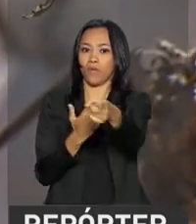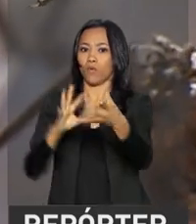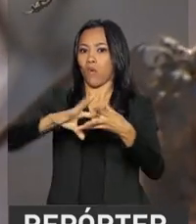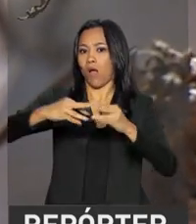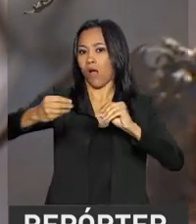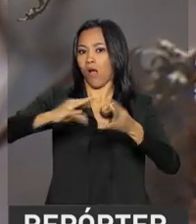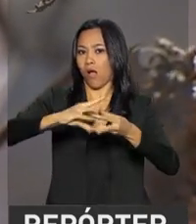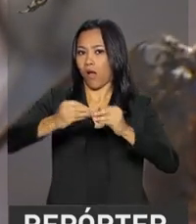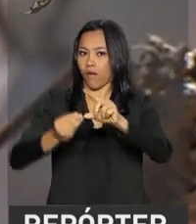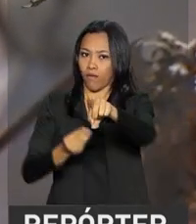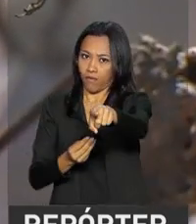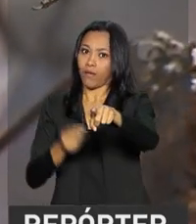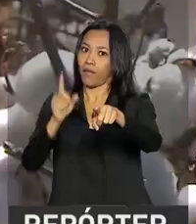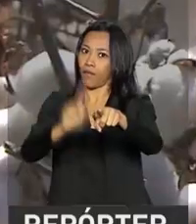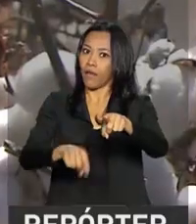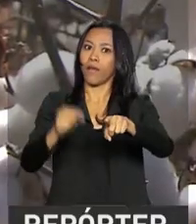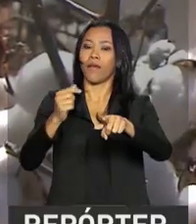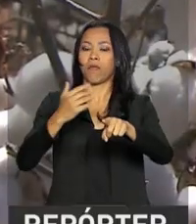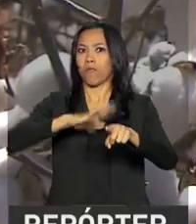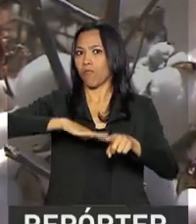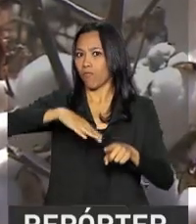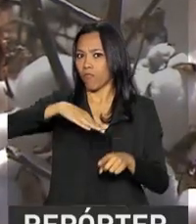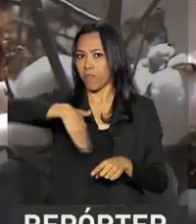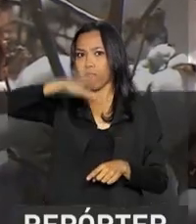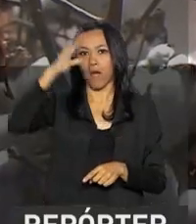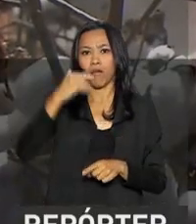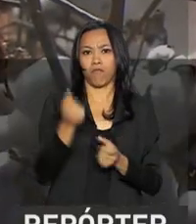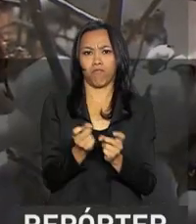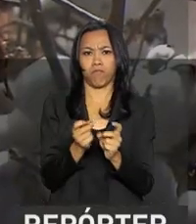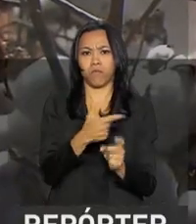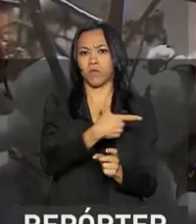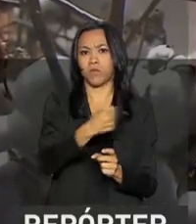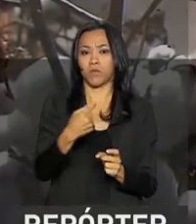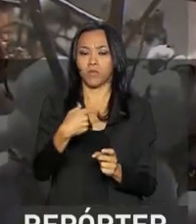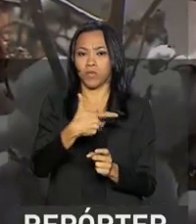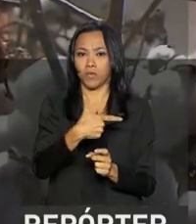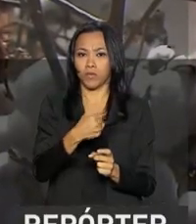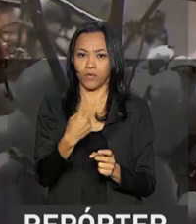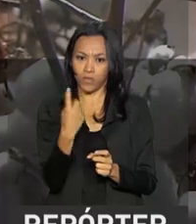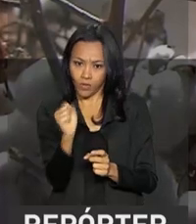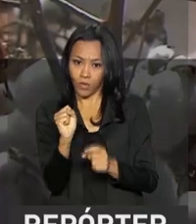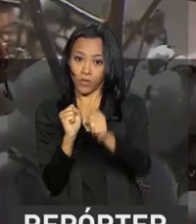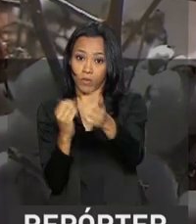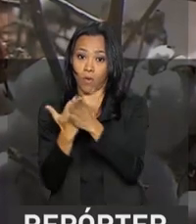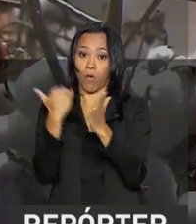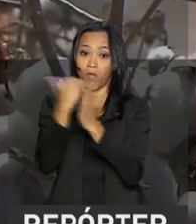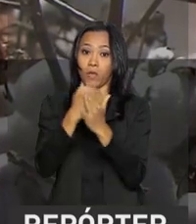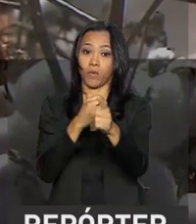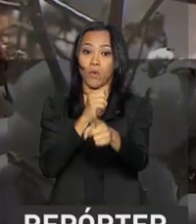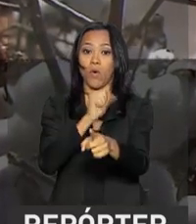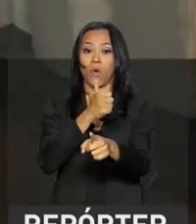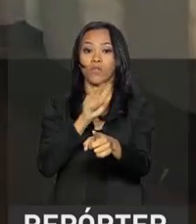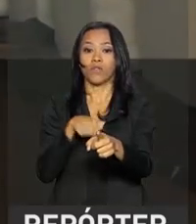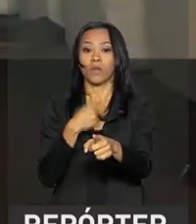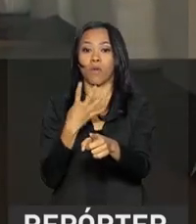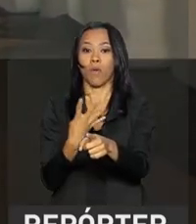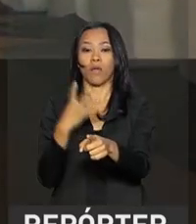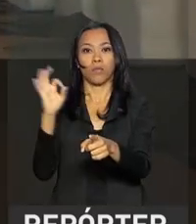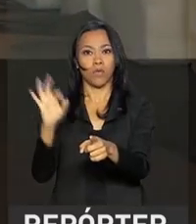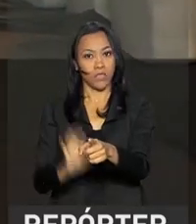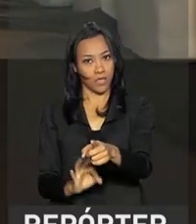será o destaque em 2018 com aumento de 11,4 por cento na produção de plumas